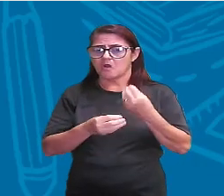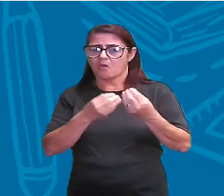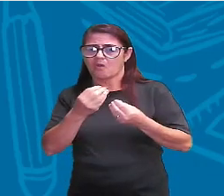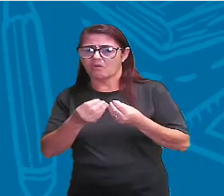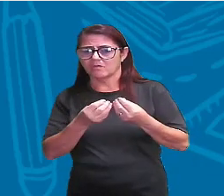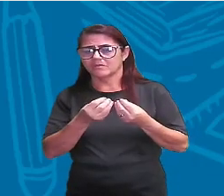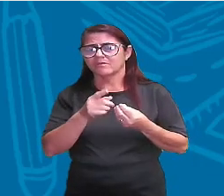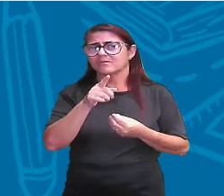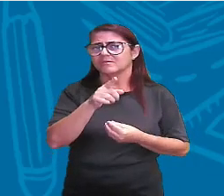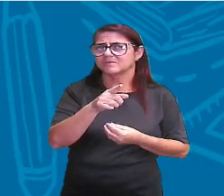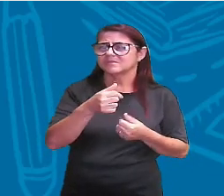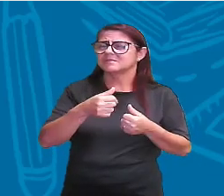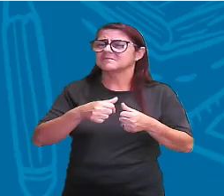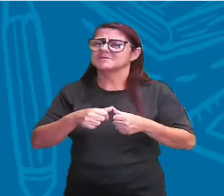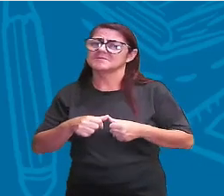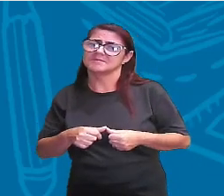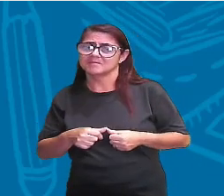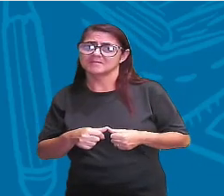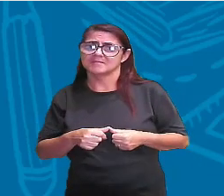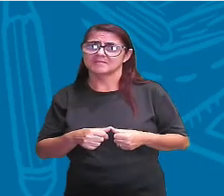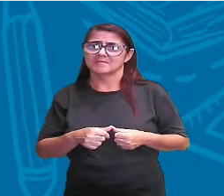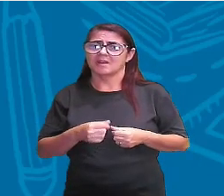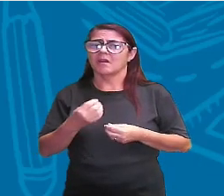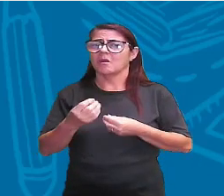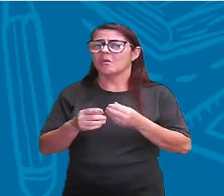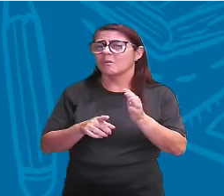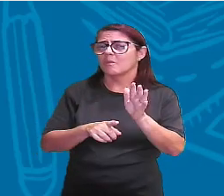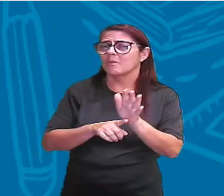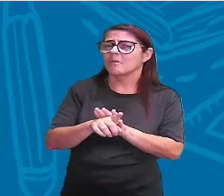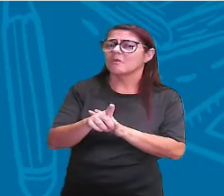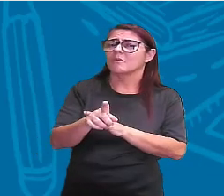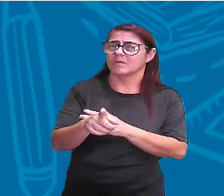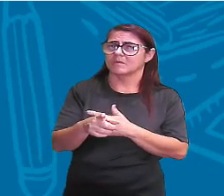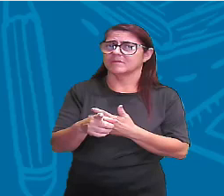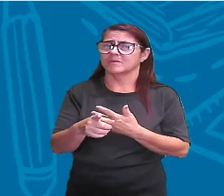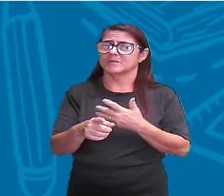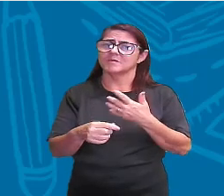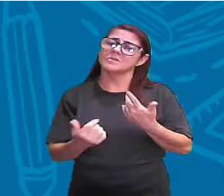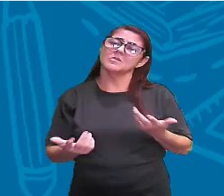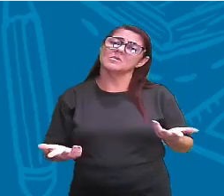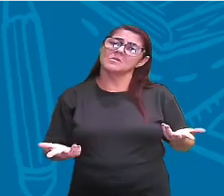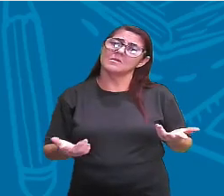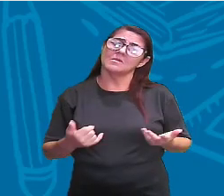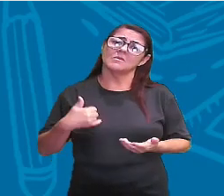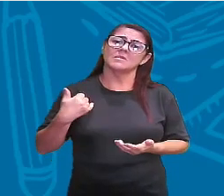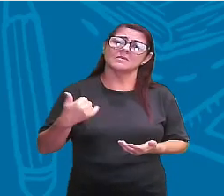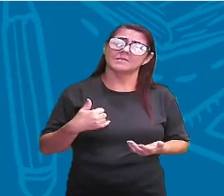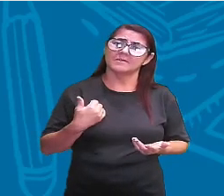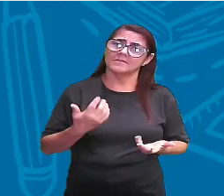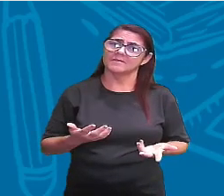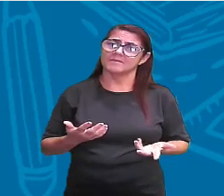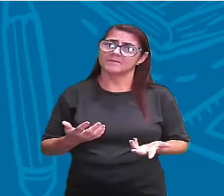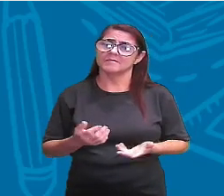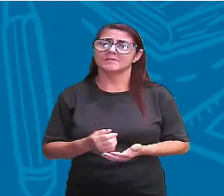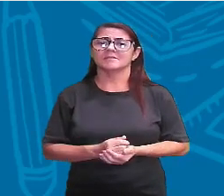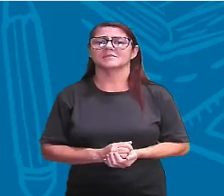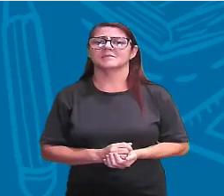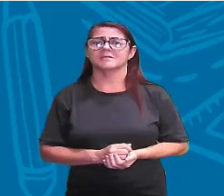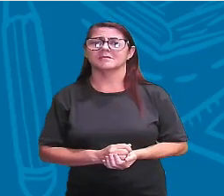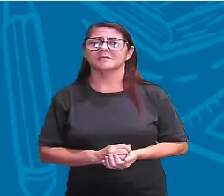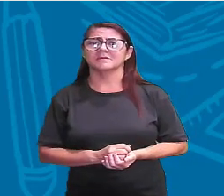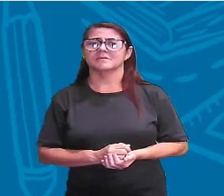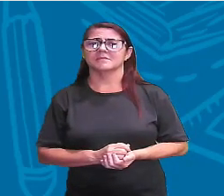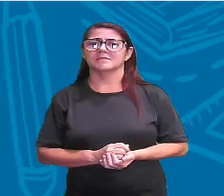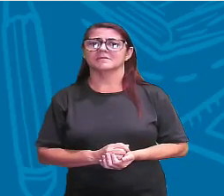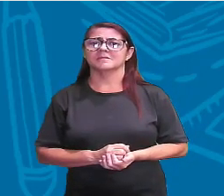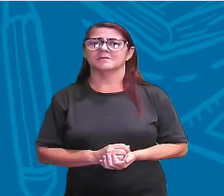vai significar como. Só que quando a gente perguntar a idade, por exemplo, how old are you? Esse how já vai ter um significado de